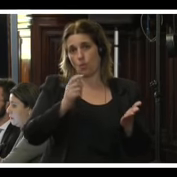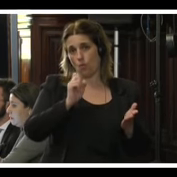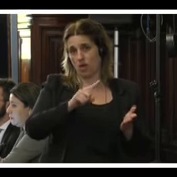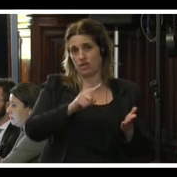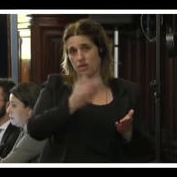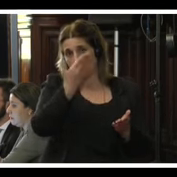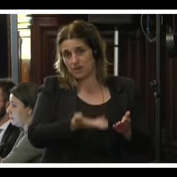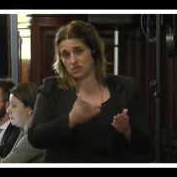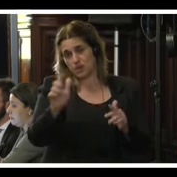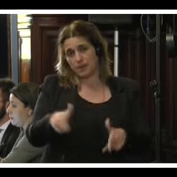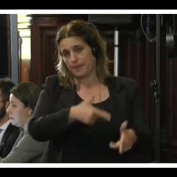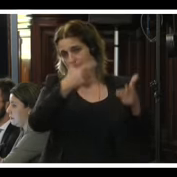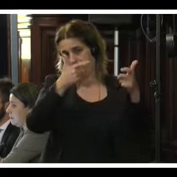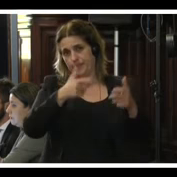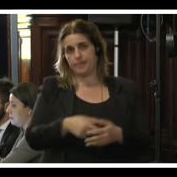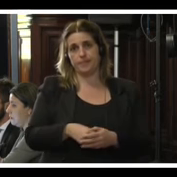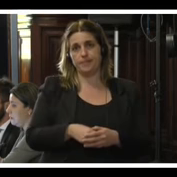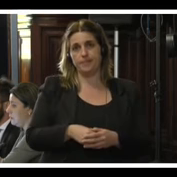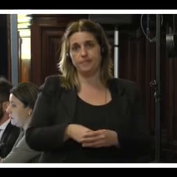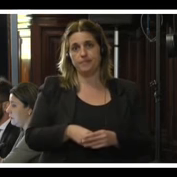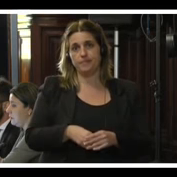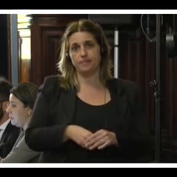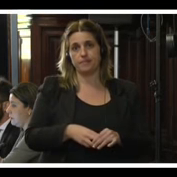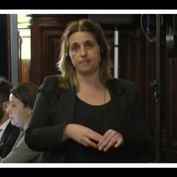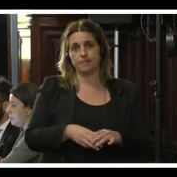trabalhador. Olha lá. Olha isso aí.